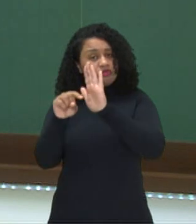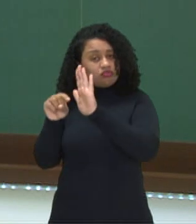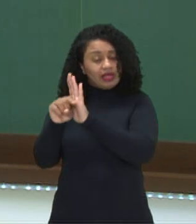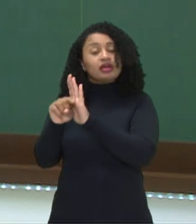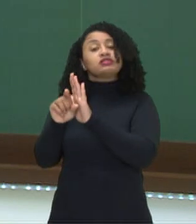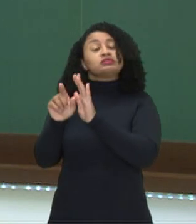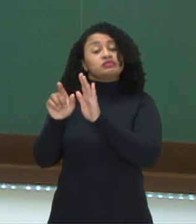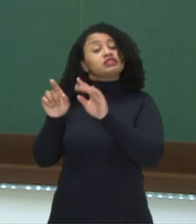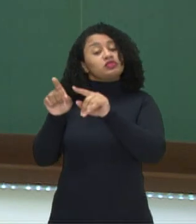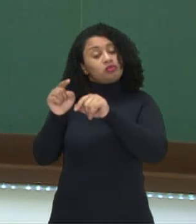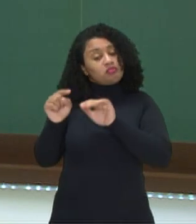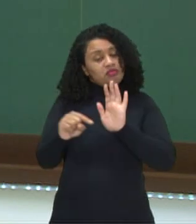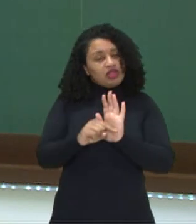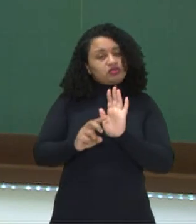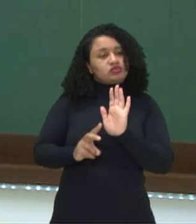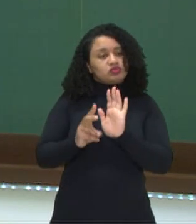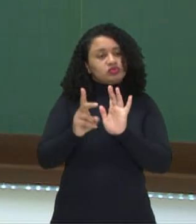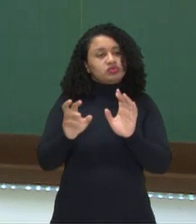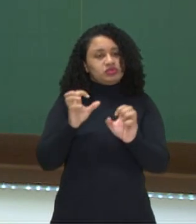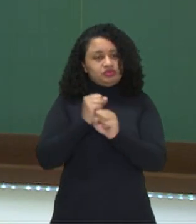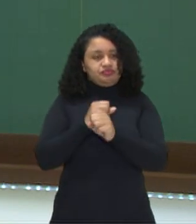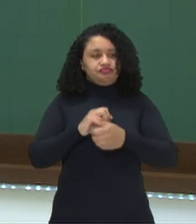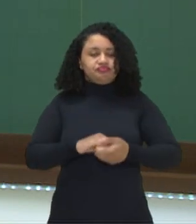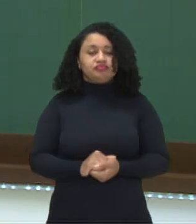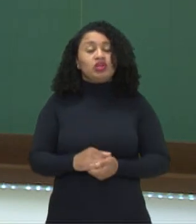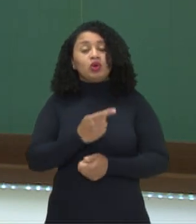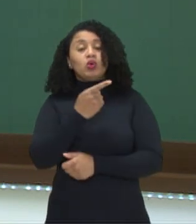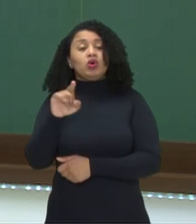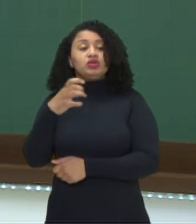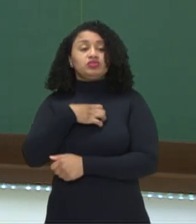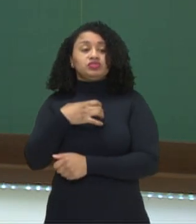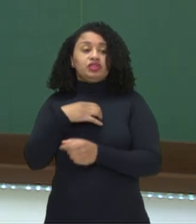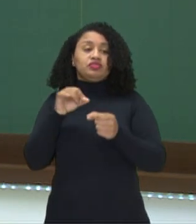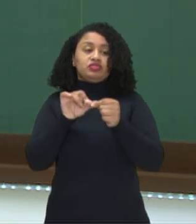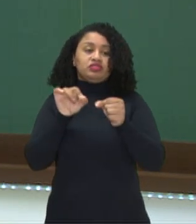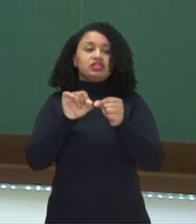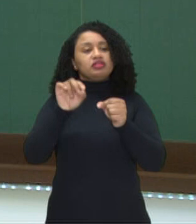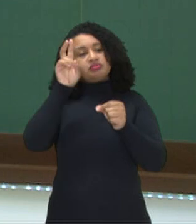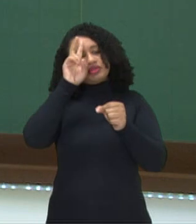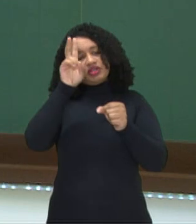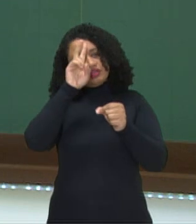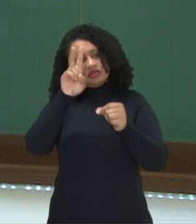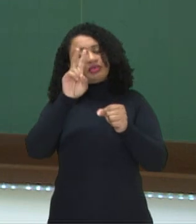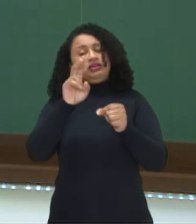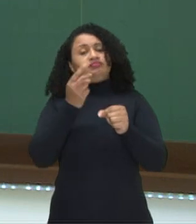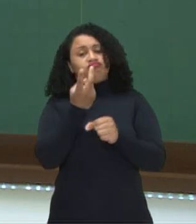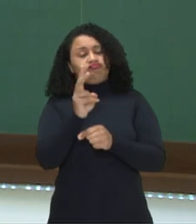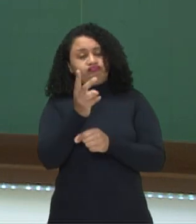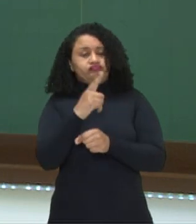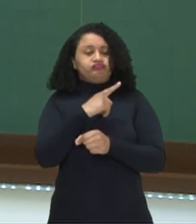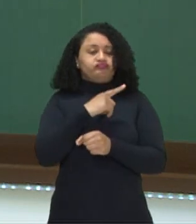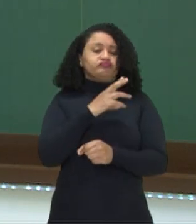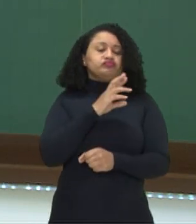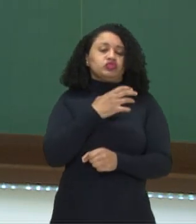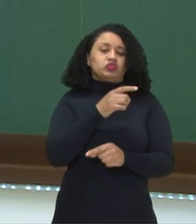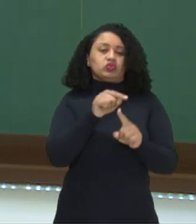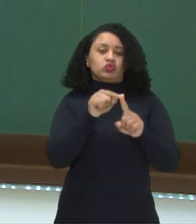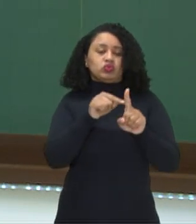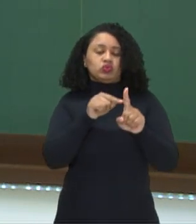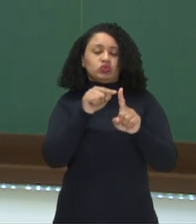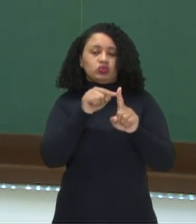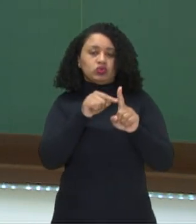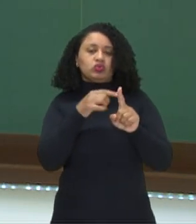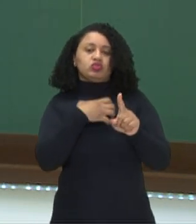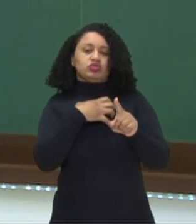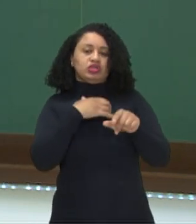também funciona igualzinho, tá? O segundo modo, só para reforçar, para completar, para os dois terem as duas soluções, mesma